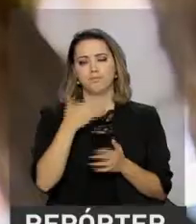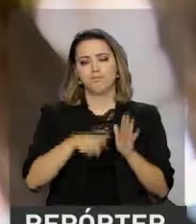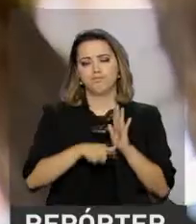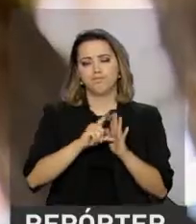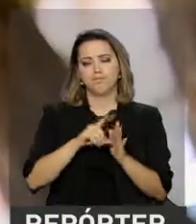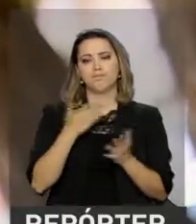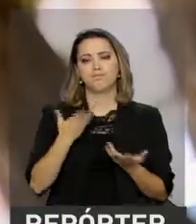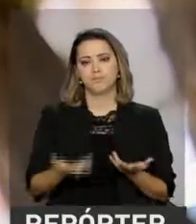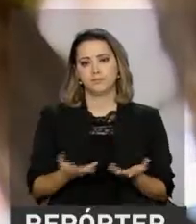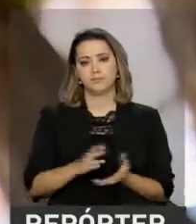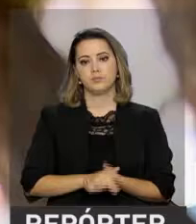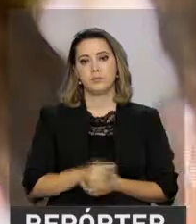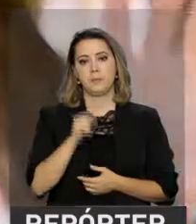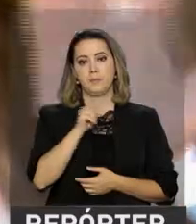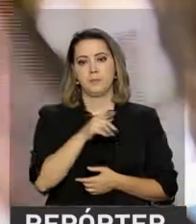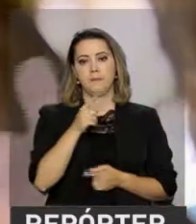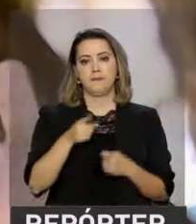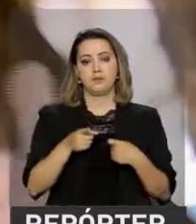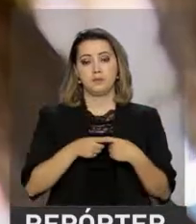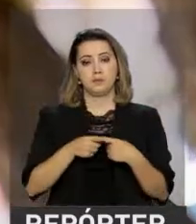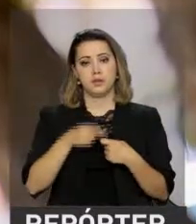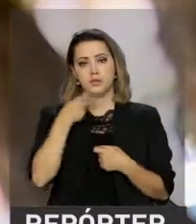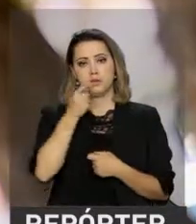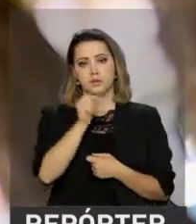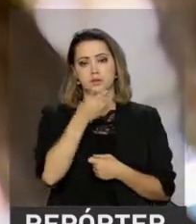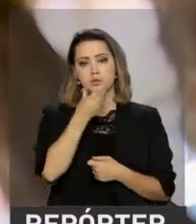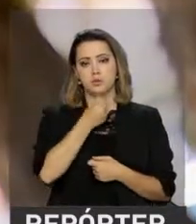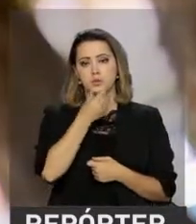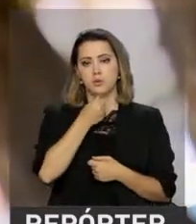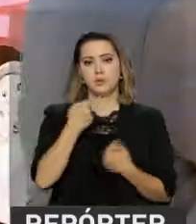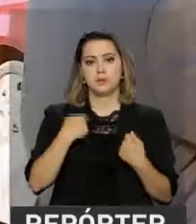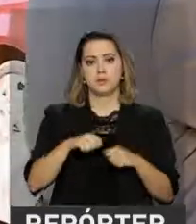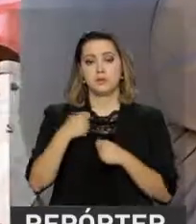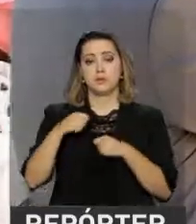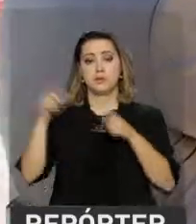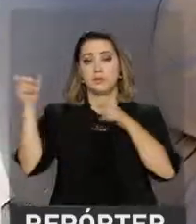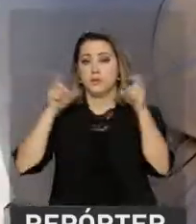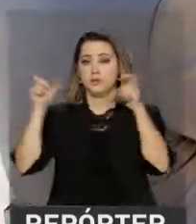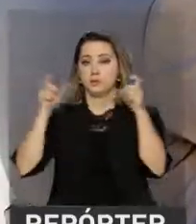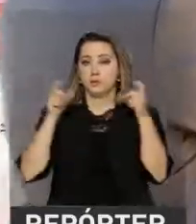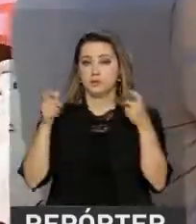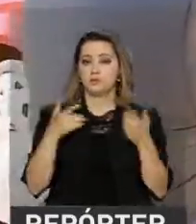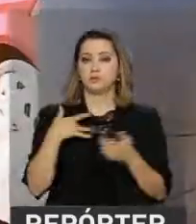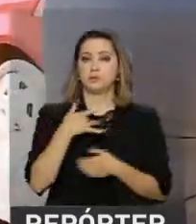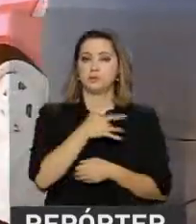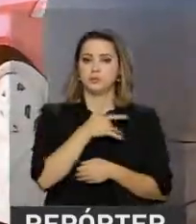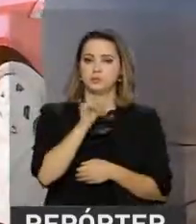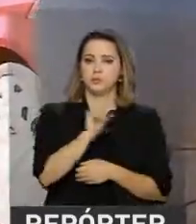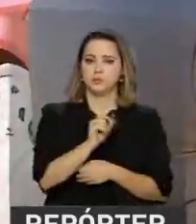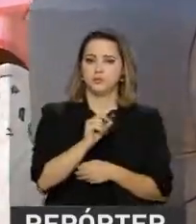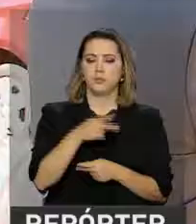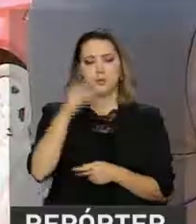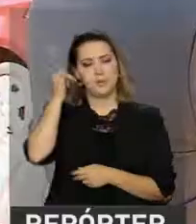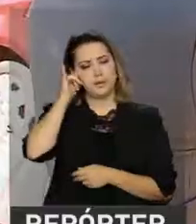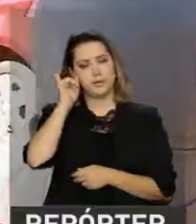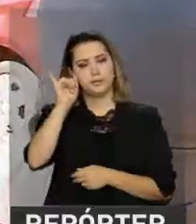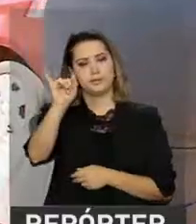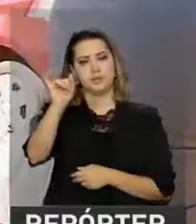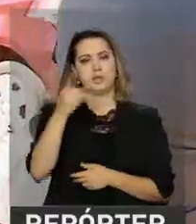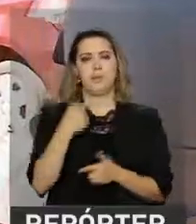e se o urologista reforça que os homens precisam ficar mais atentos à saúde para evitar